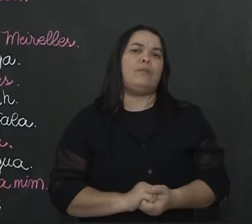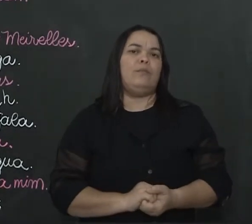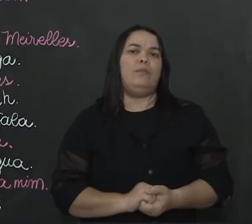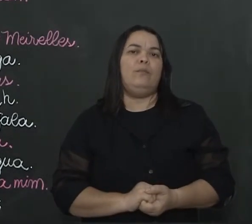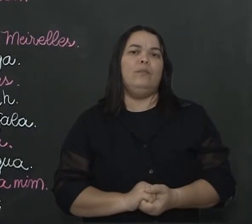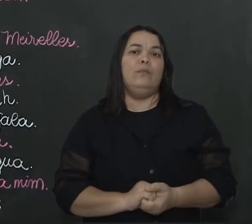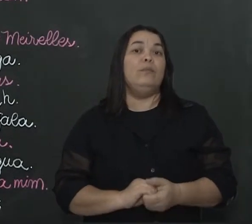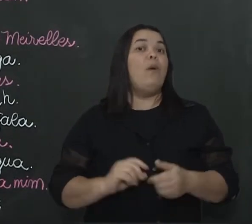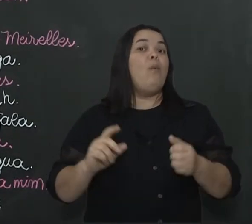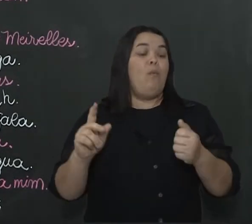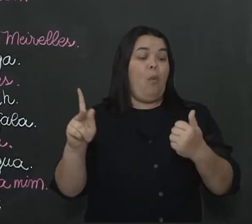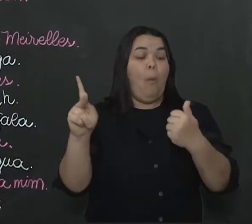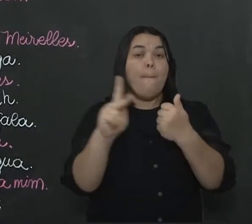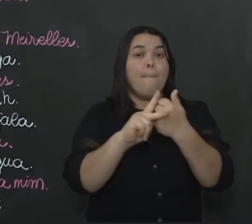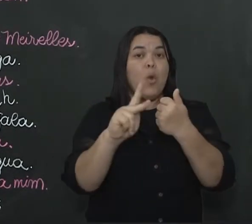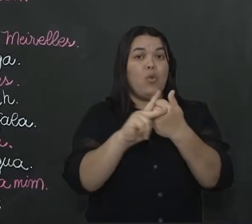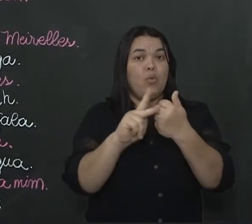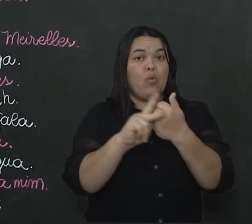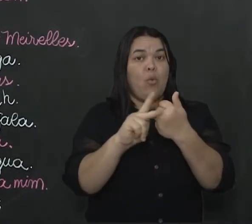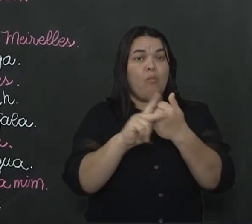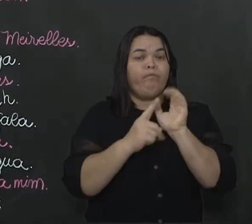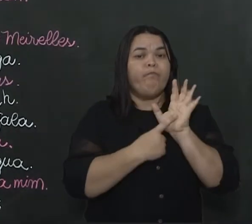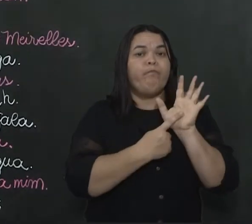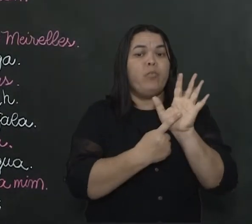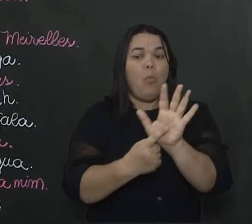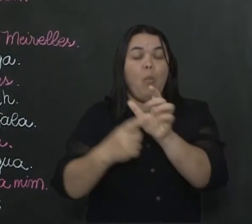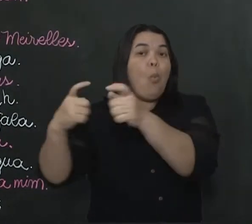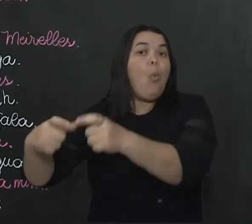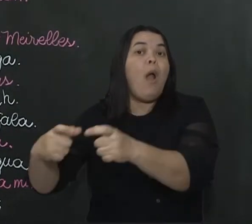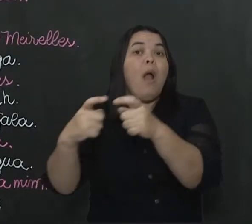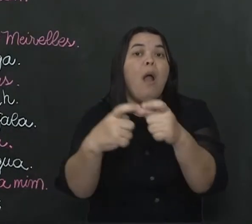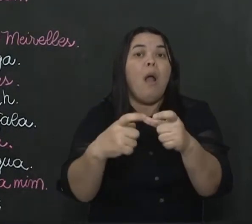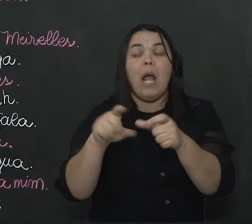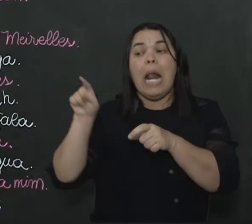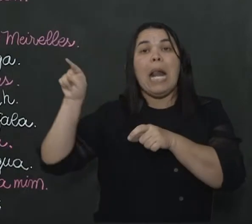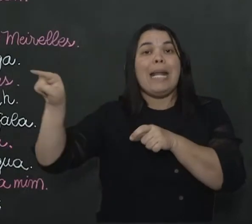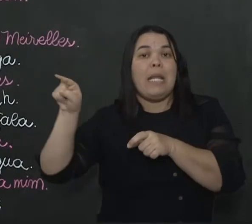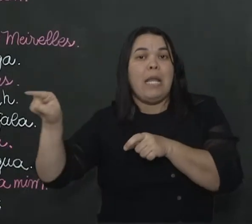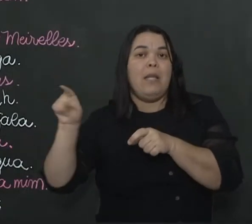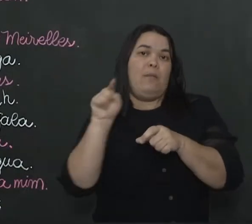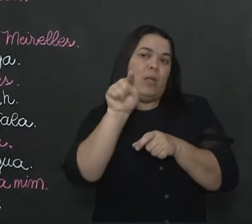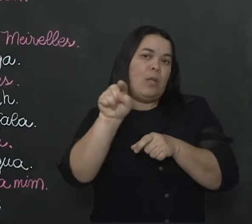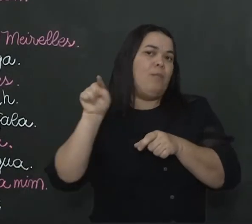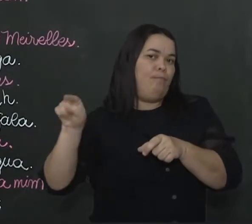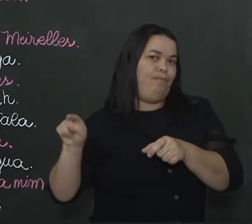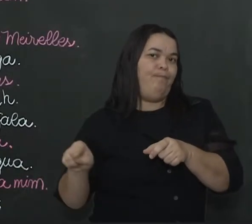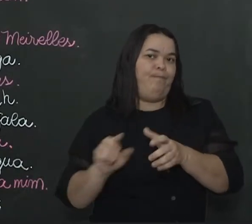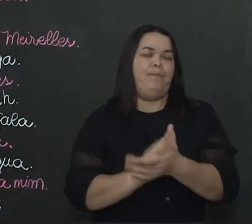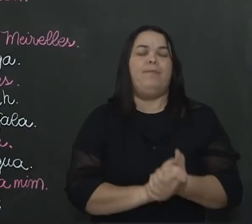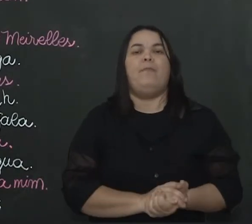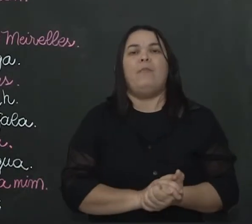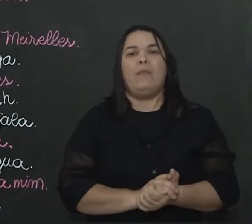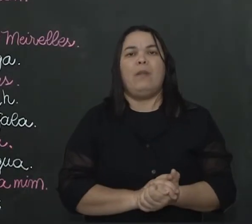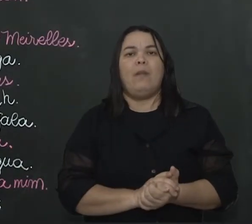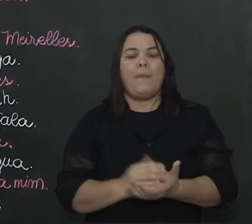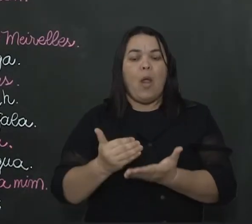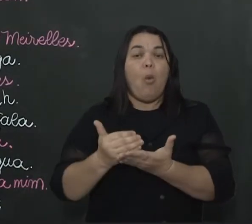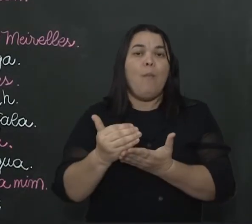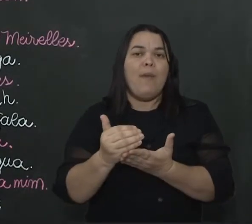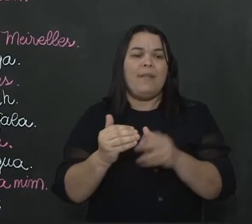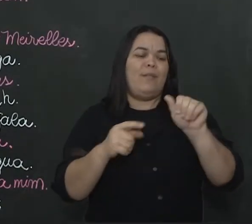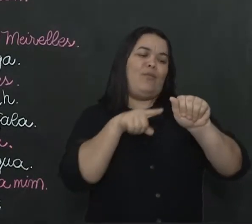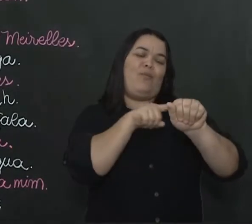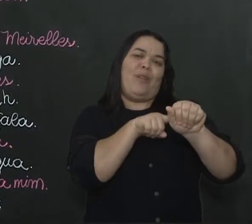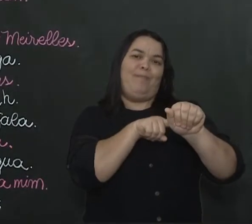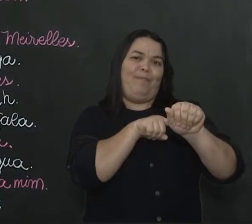pronomes demonstrativos, aquela, aquele, aquilo, sim, porque esses pronomes começam com a letra A e